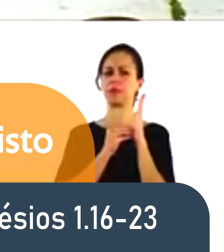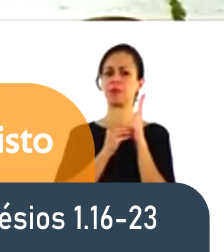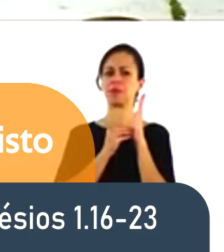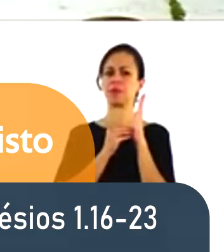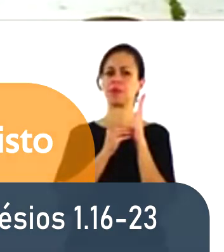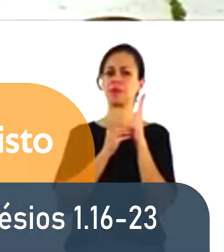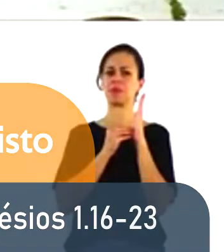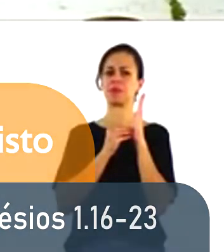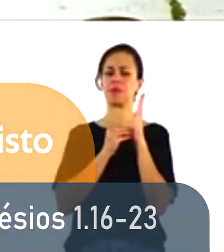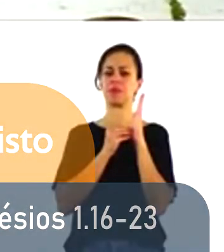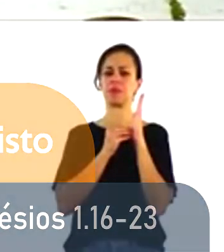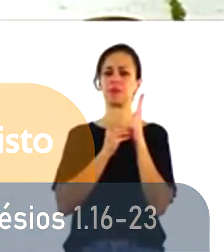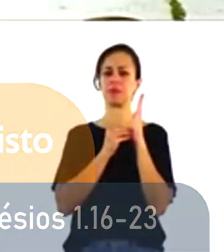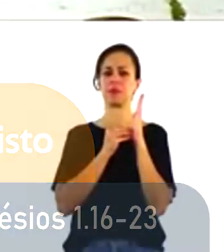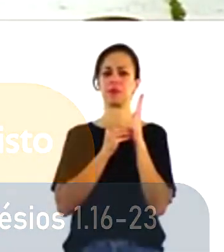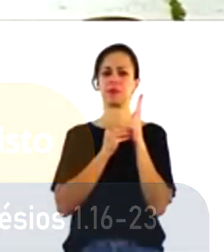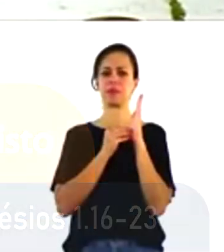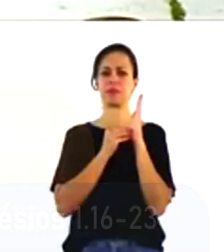não disse,